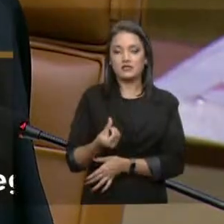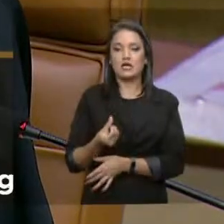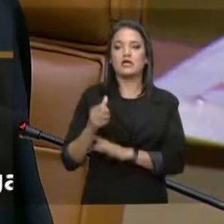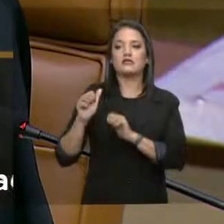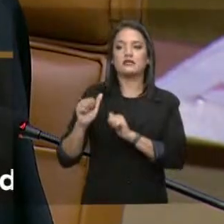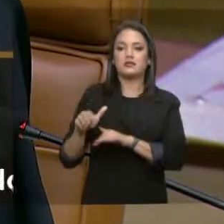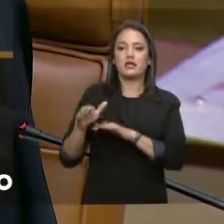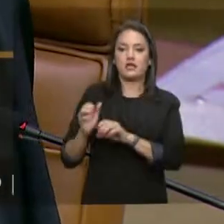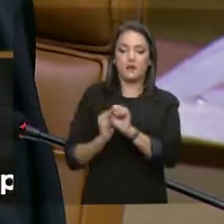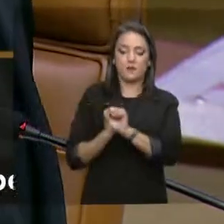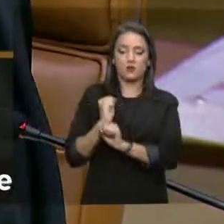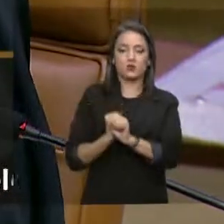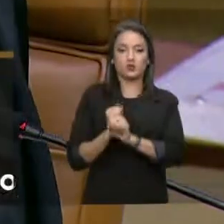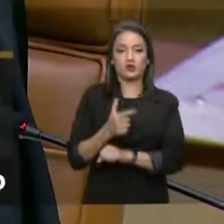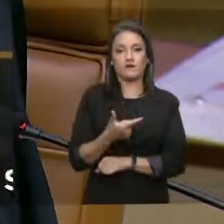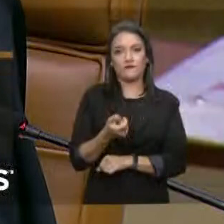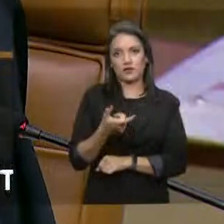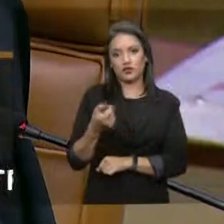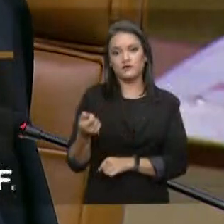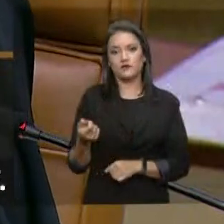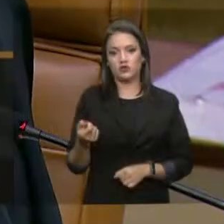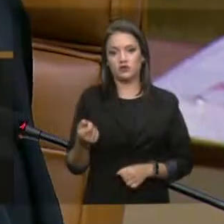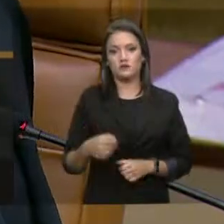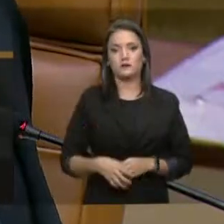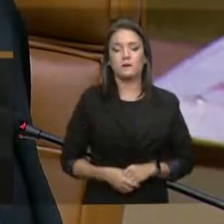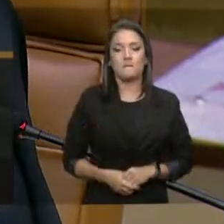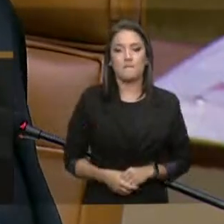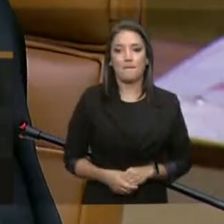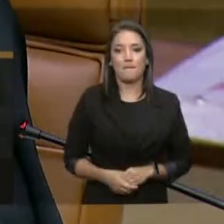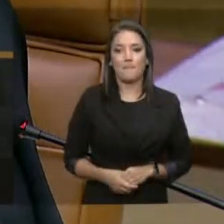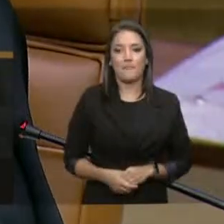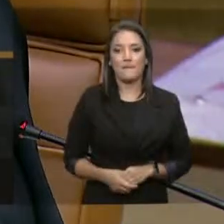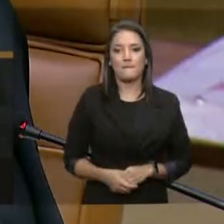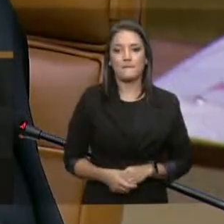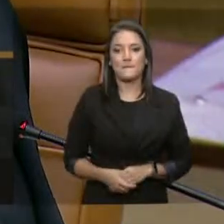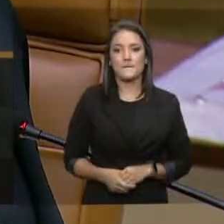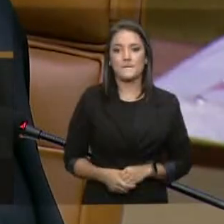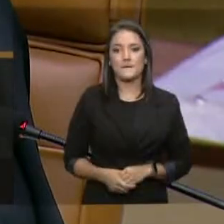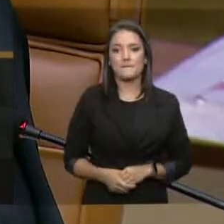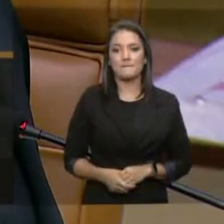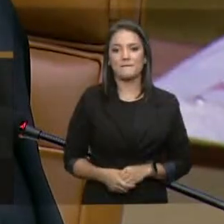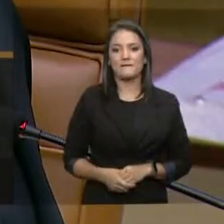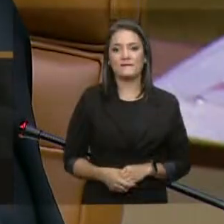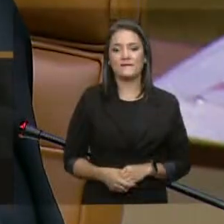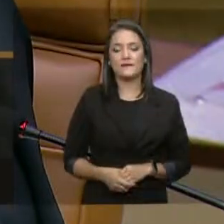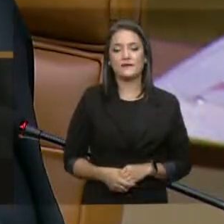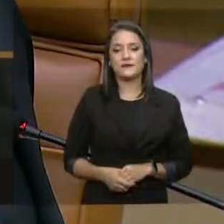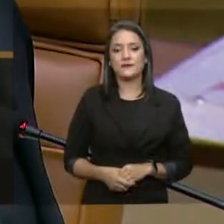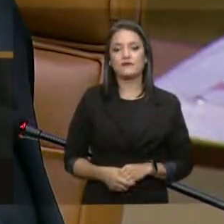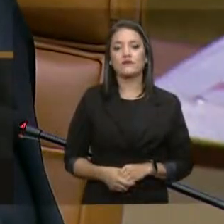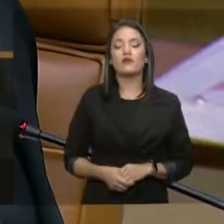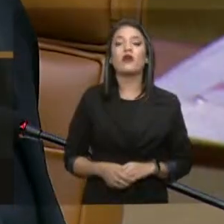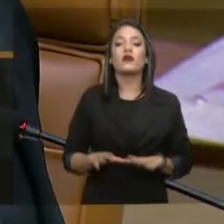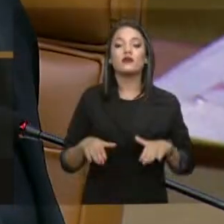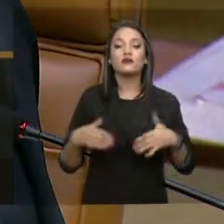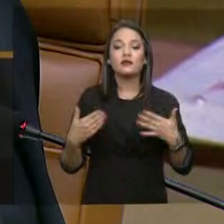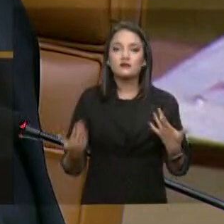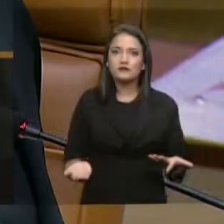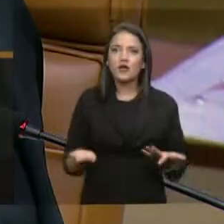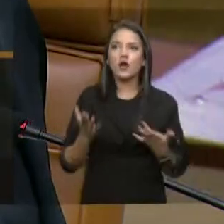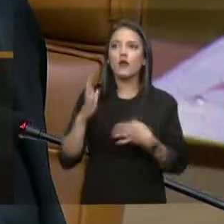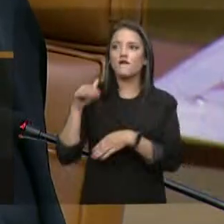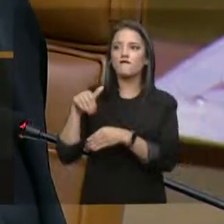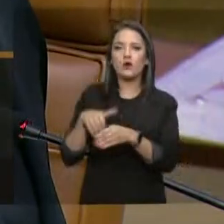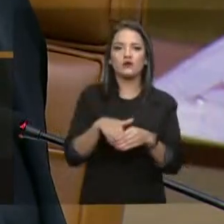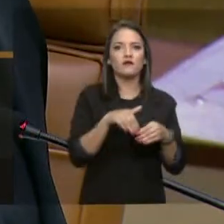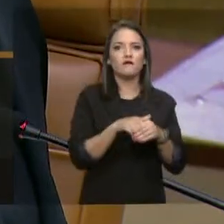setembro de 2020. Houve aqui um interregno e sobreveio empate